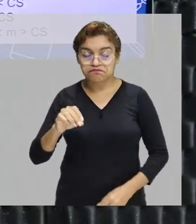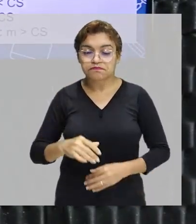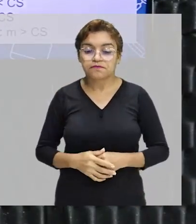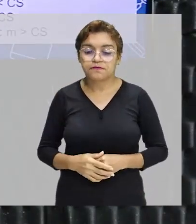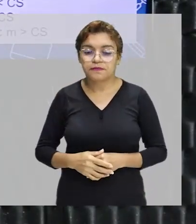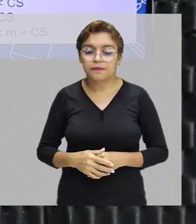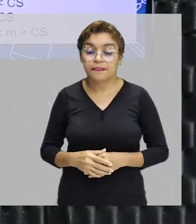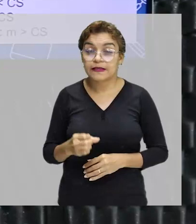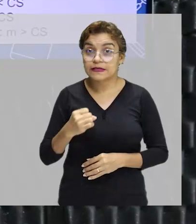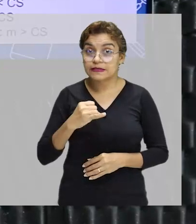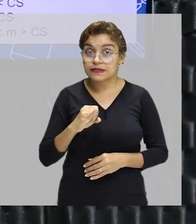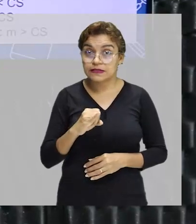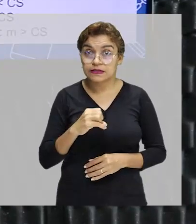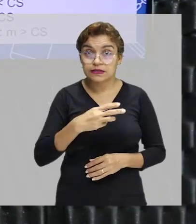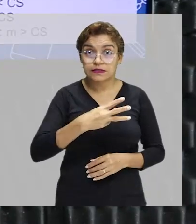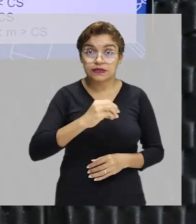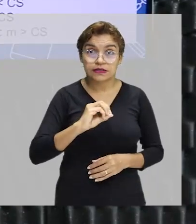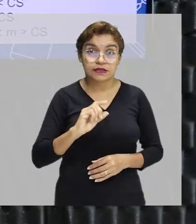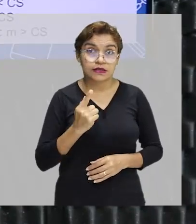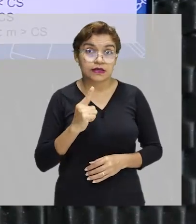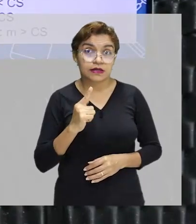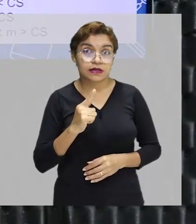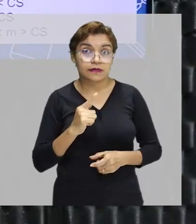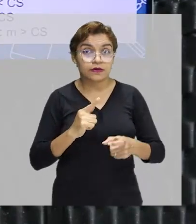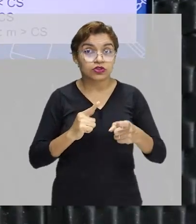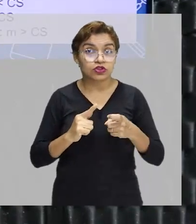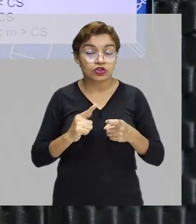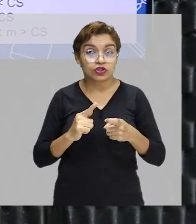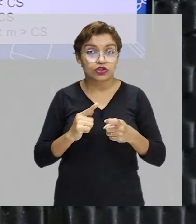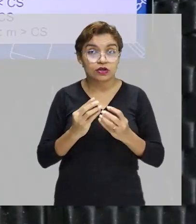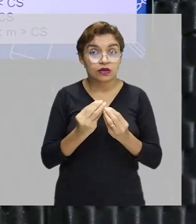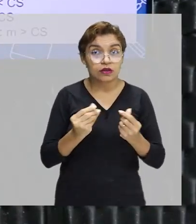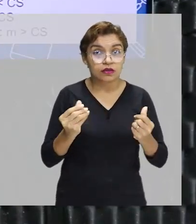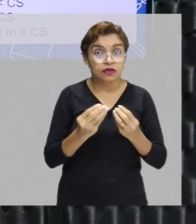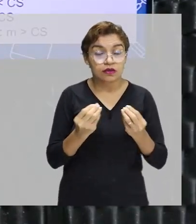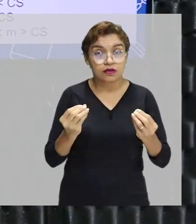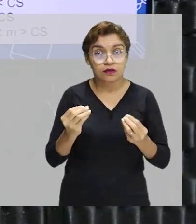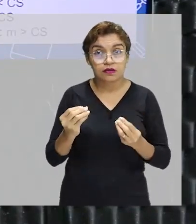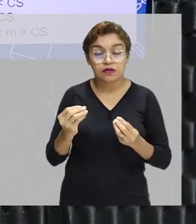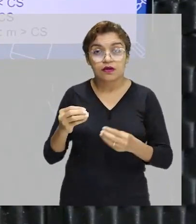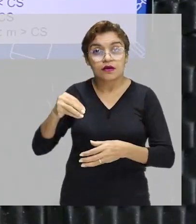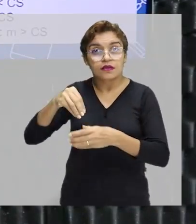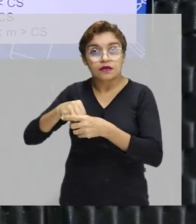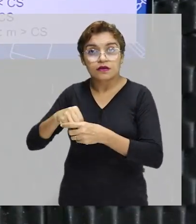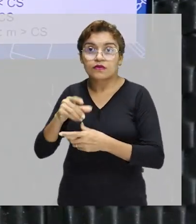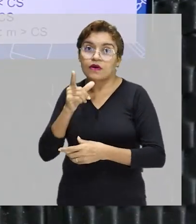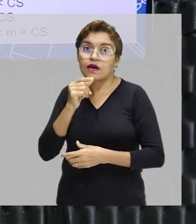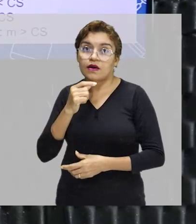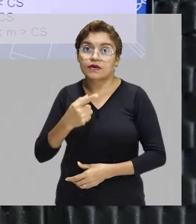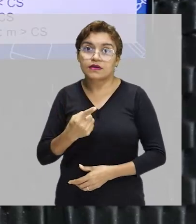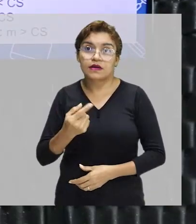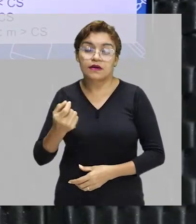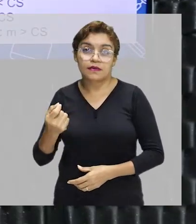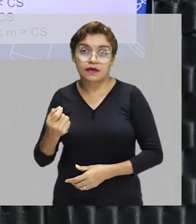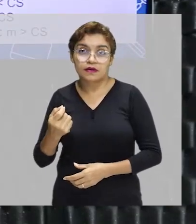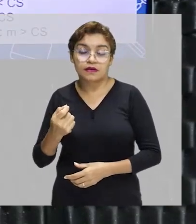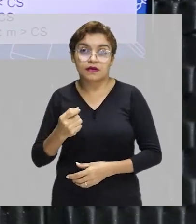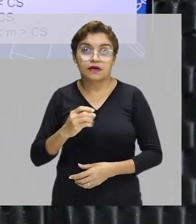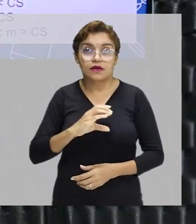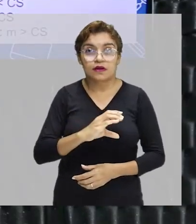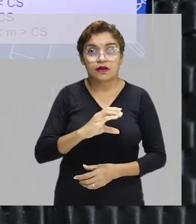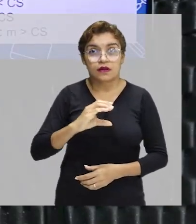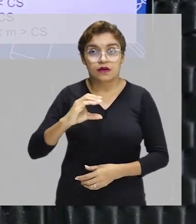Se dissolvermos 30 gramas da substância X nos 100 ml de água a 25 graus Celsius, a